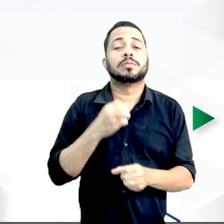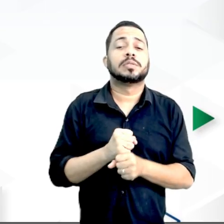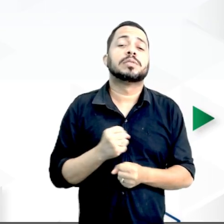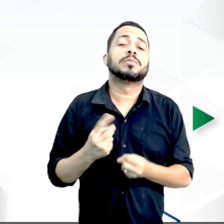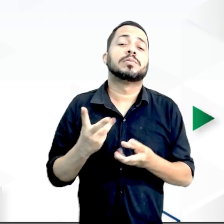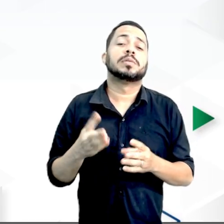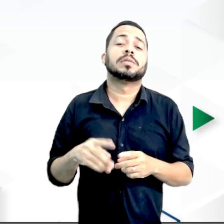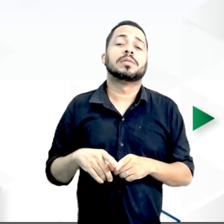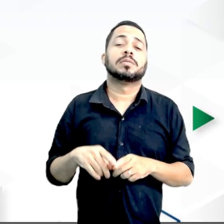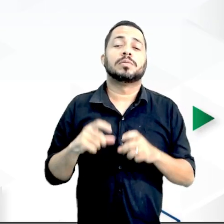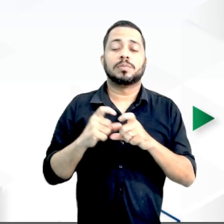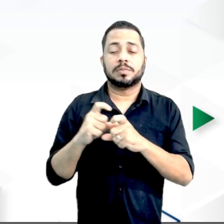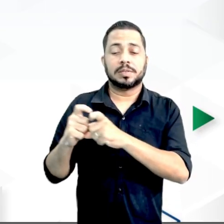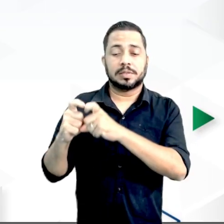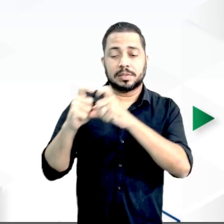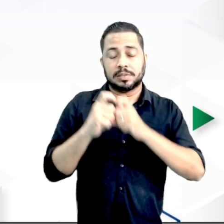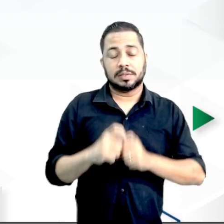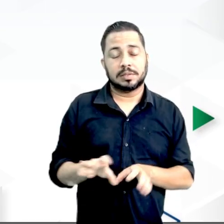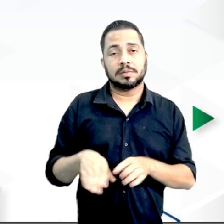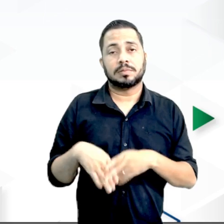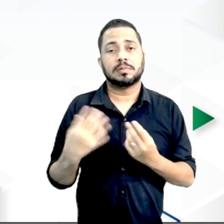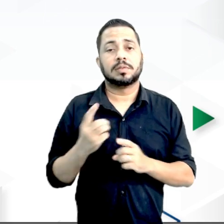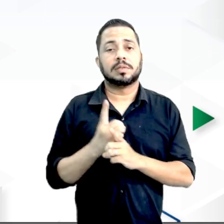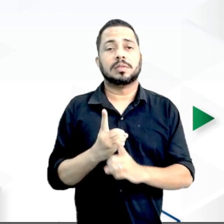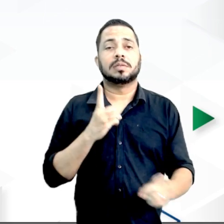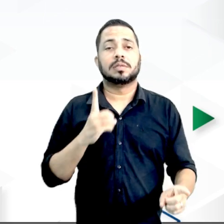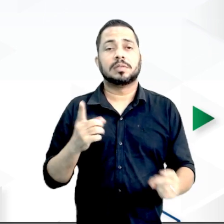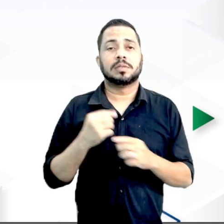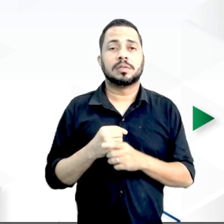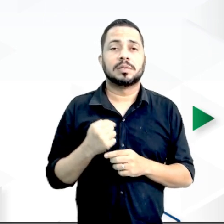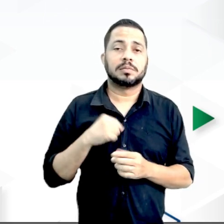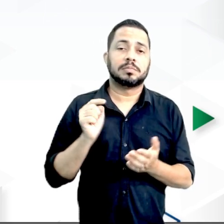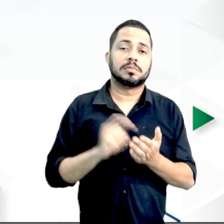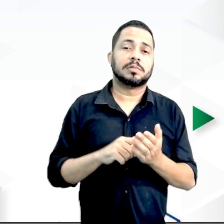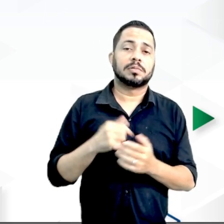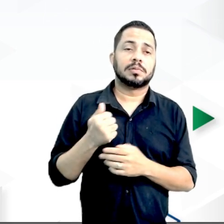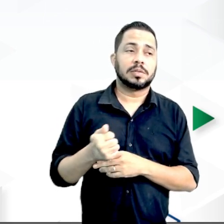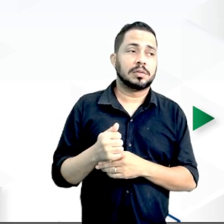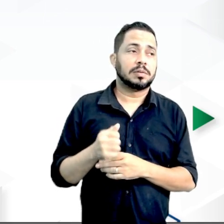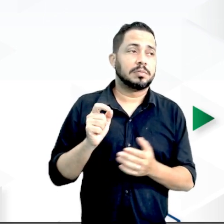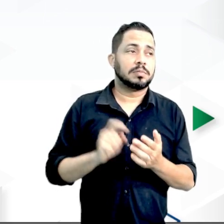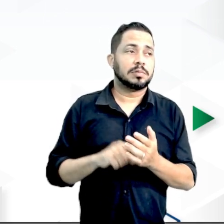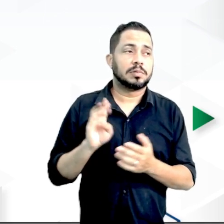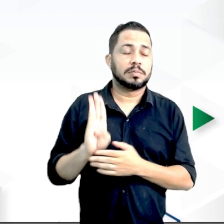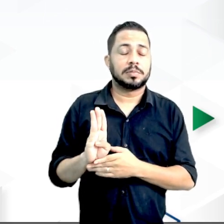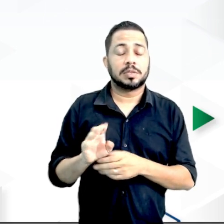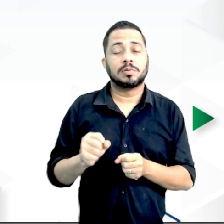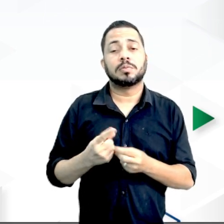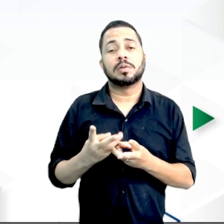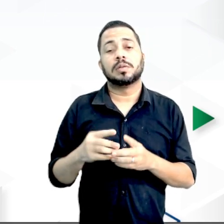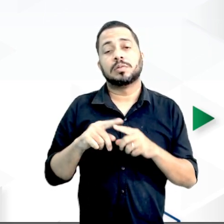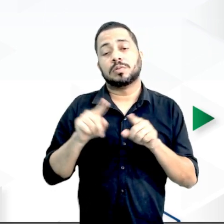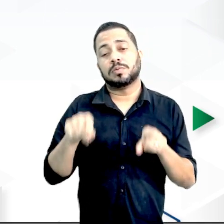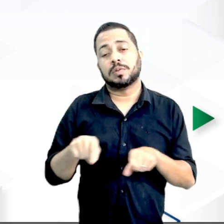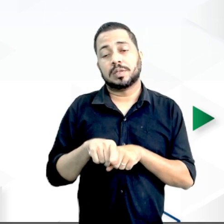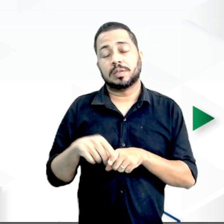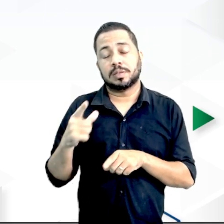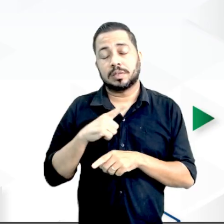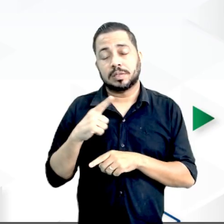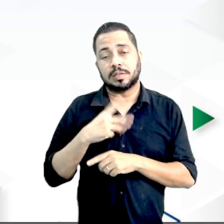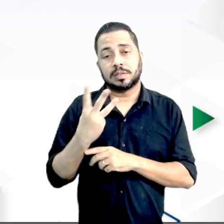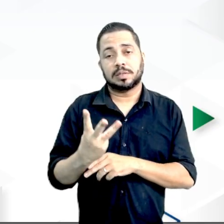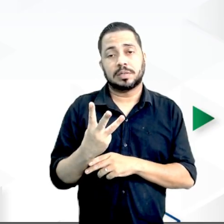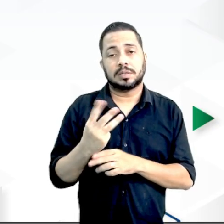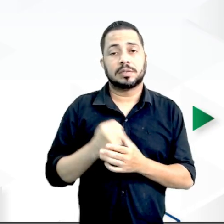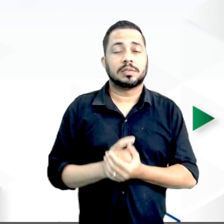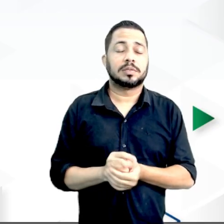quantos quadradinhos, né, qual é a distância que eu levo do ponto A ao ponto B. Quantos quadradinhos nós temos? 3